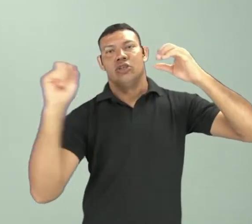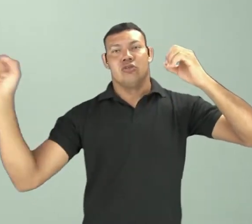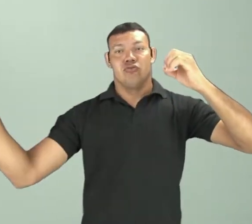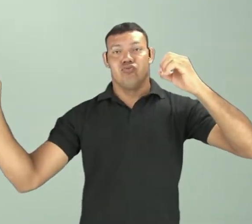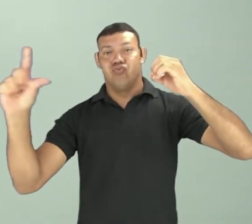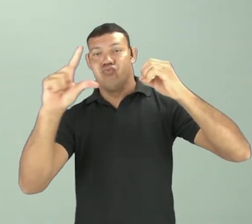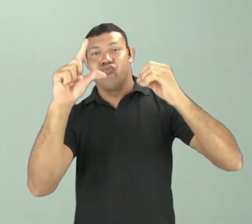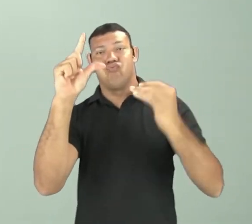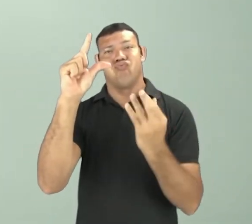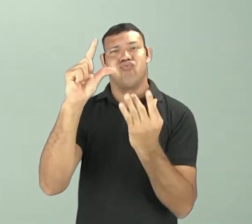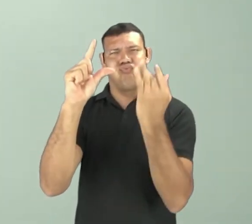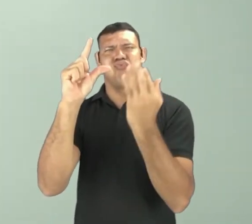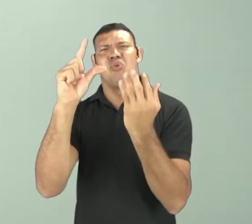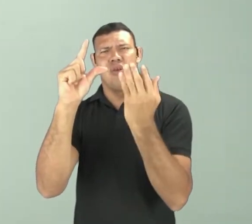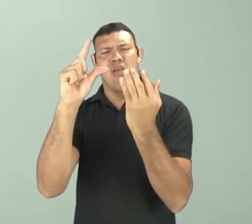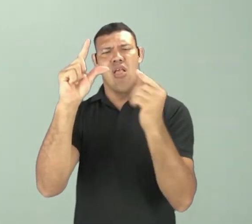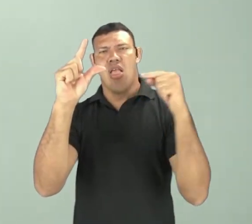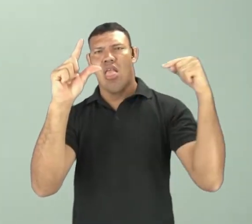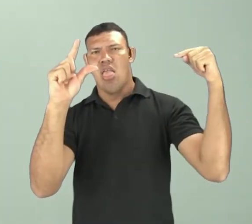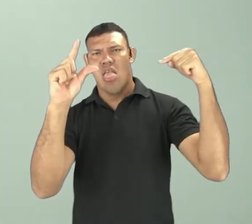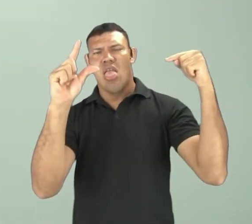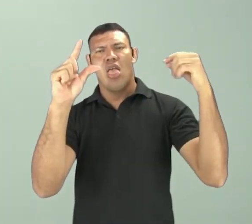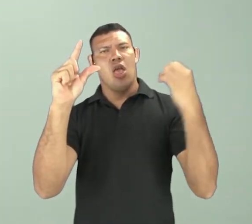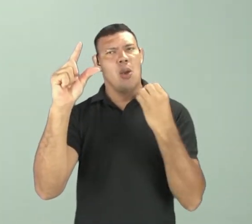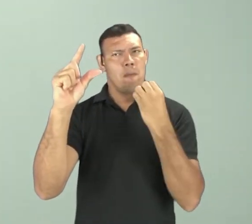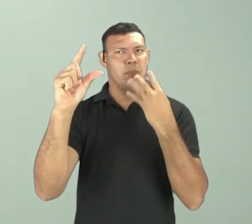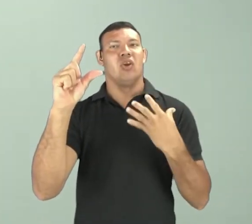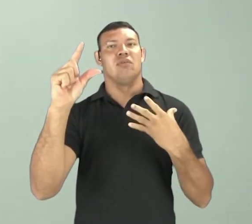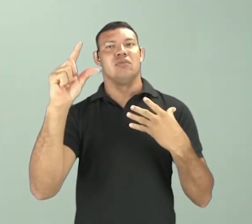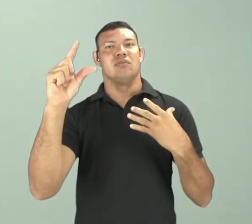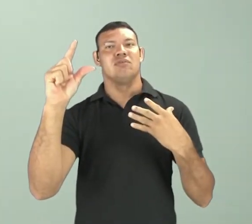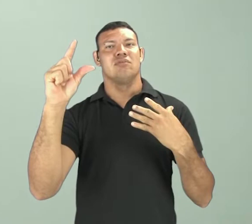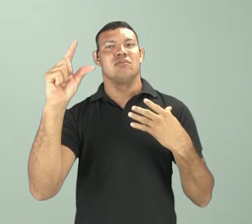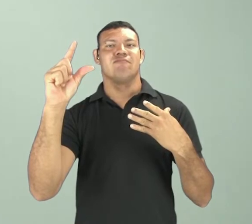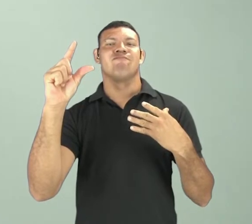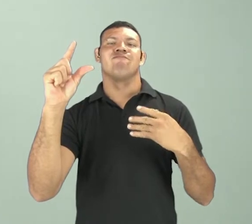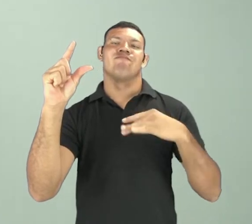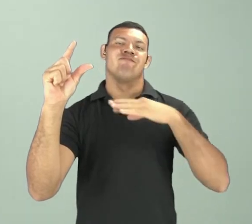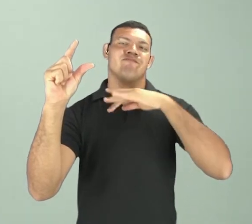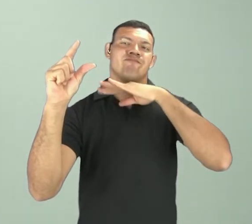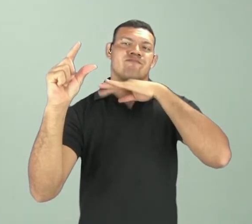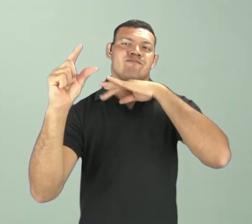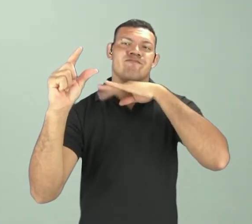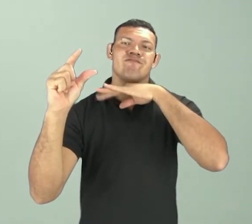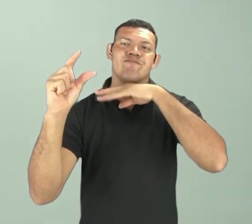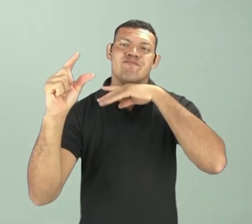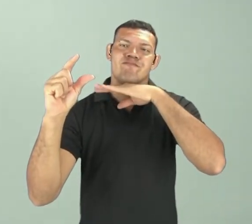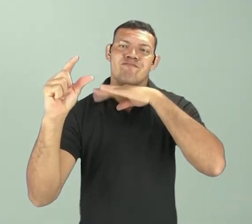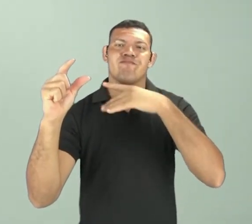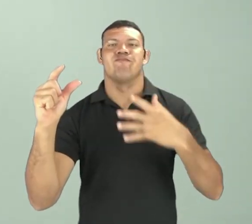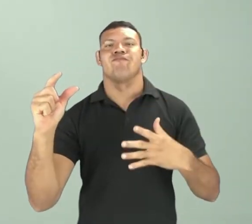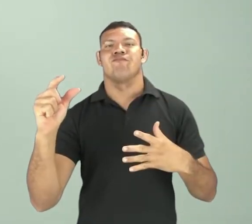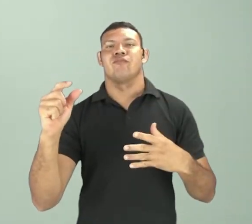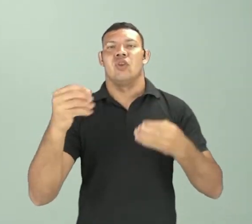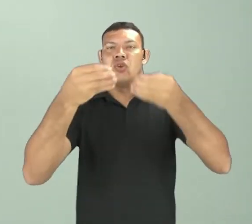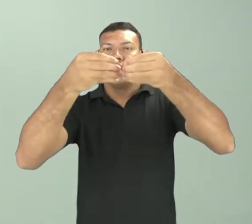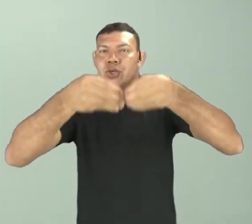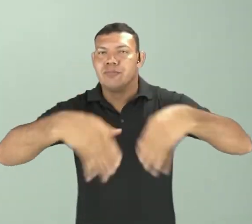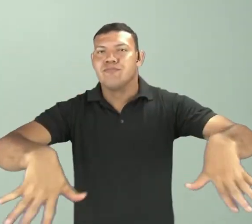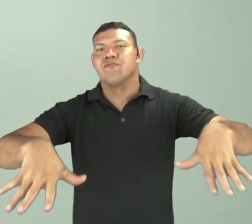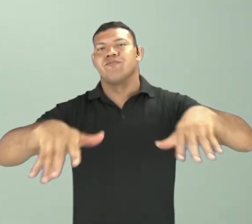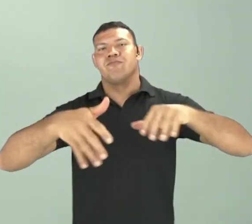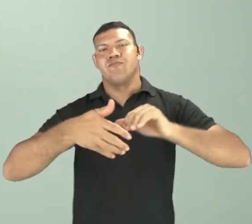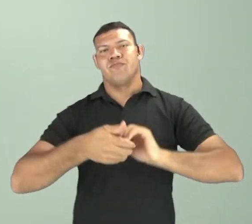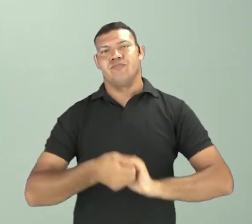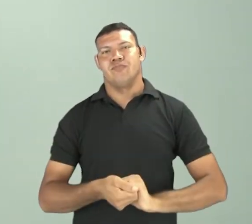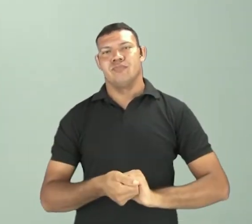ao invés de ele ser benéfico para a vida no nosso planeta, ele tem sido danoso, ele tem trazido